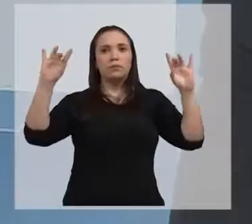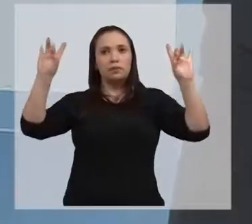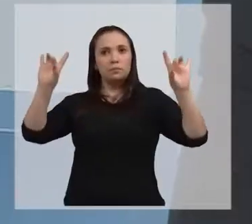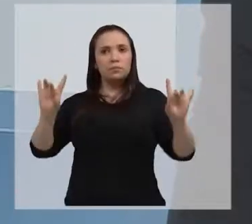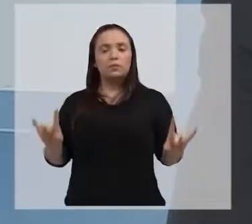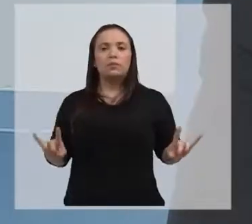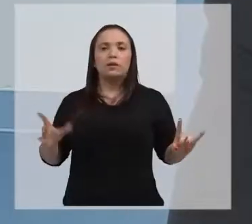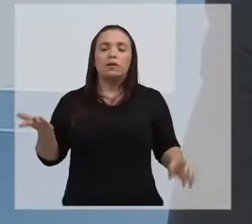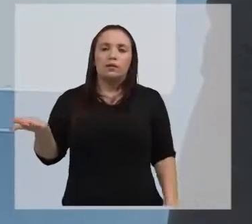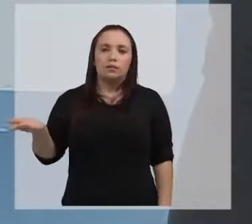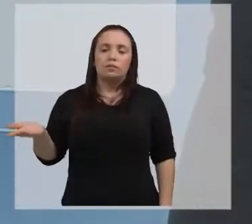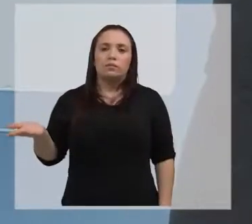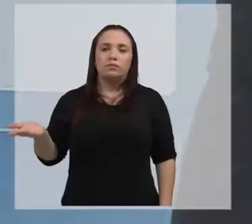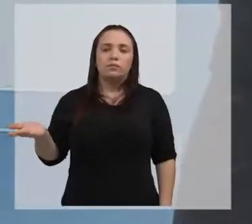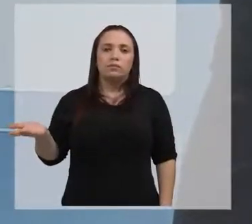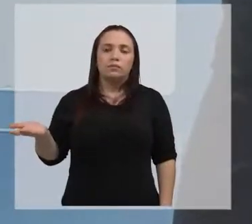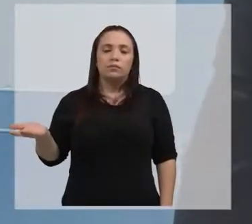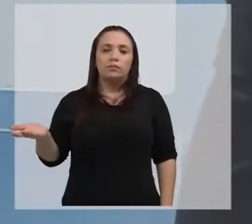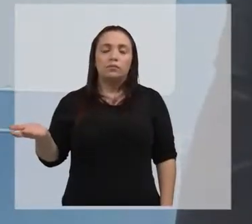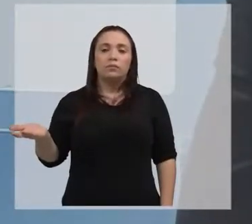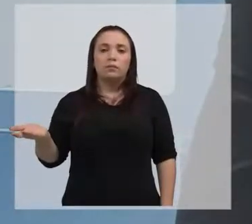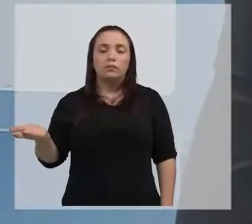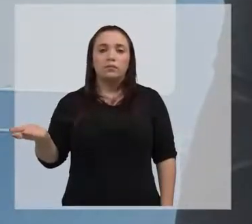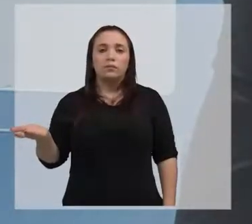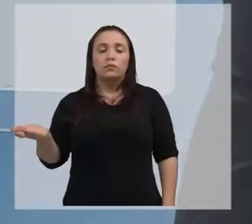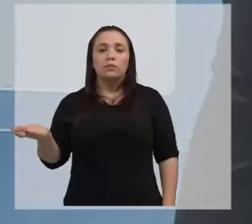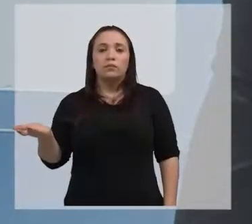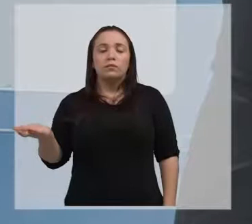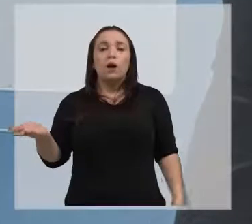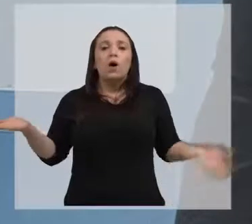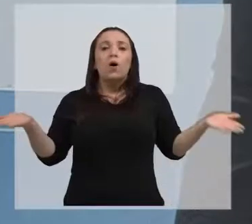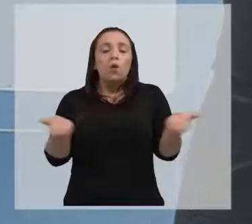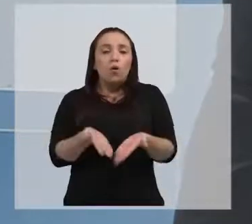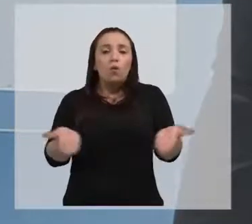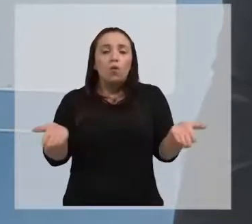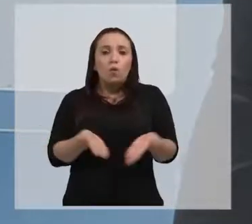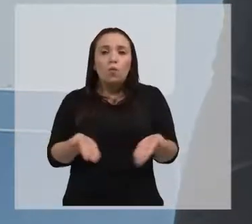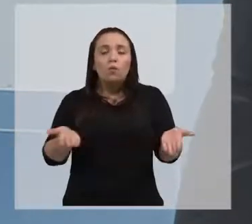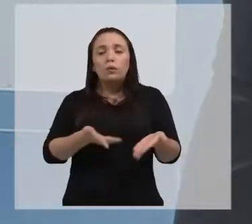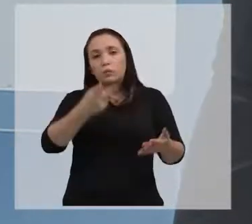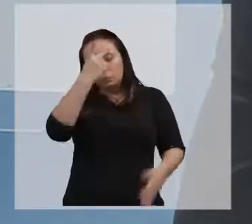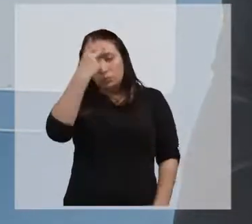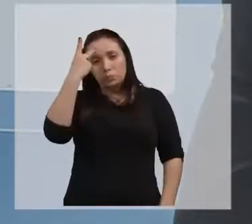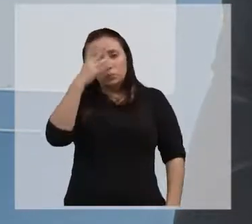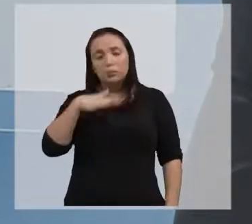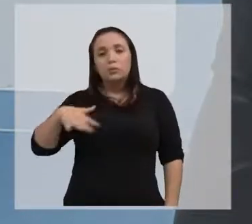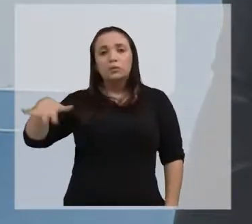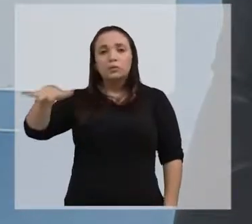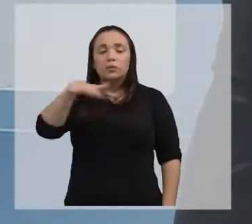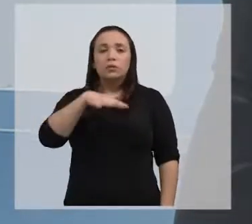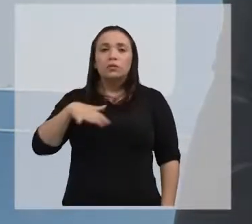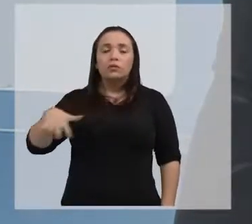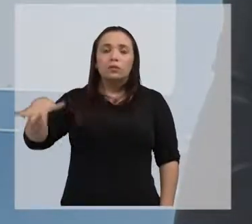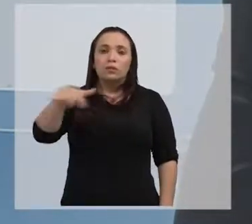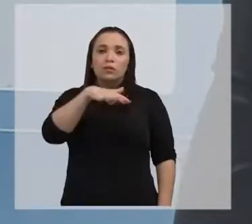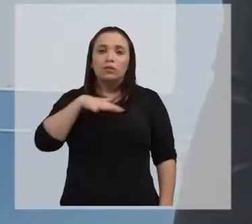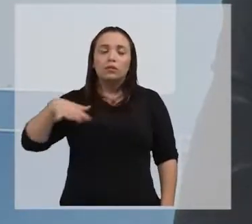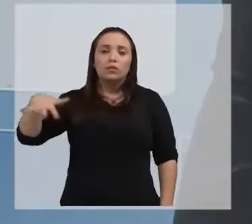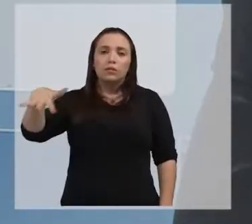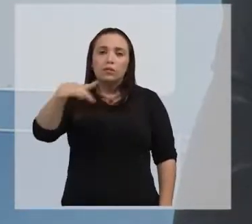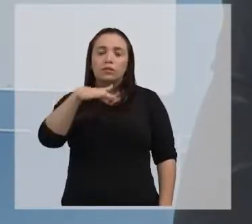criando criaturas especiais. E qual é o mantra hoje das pessoas que